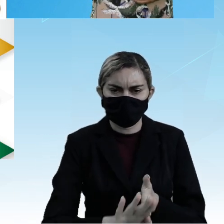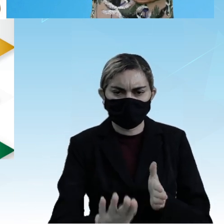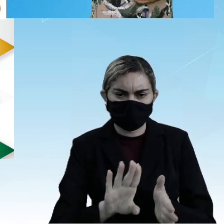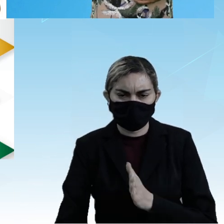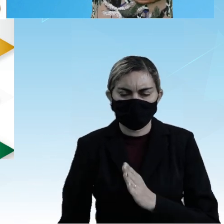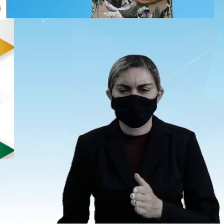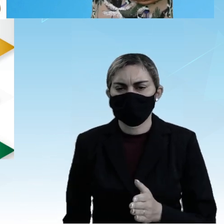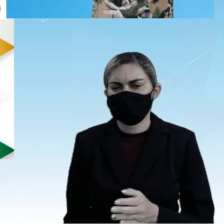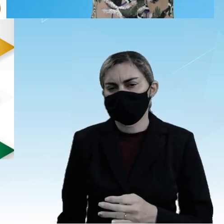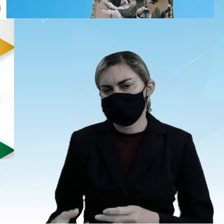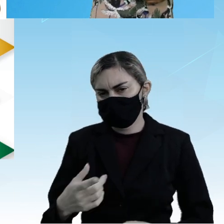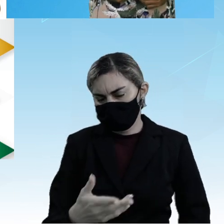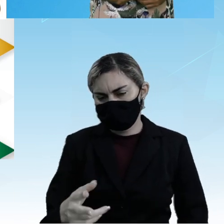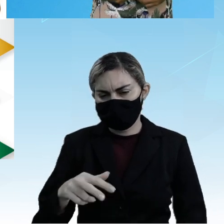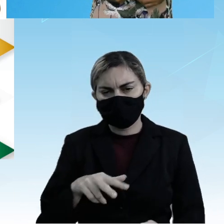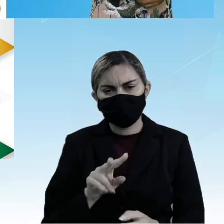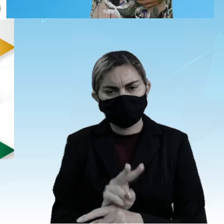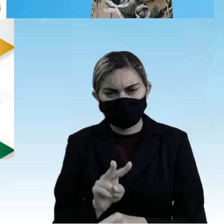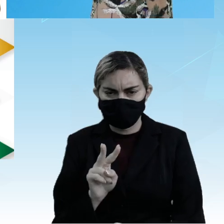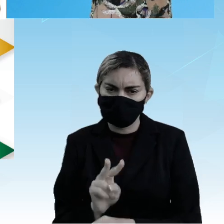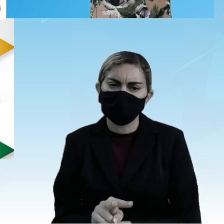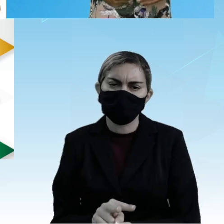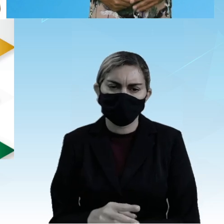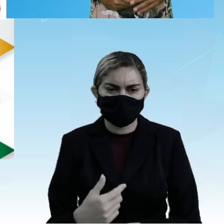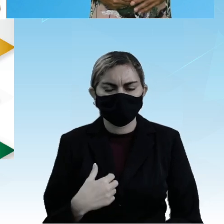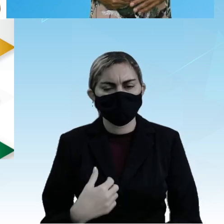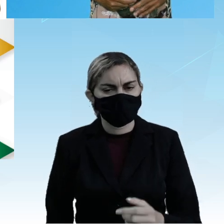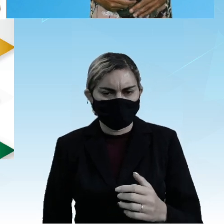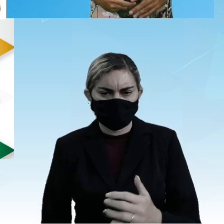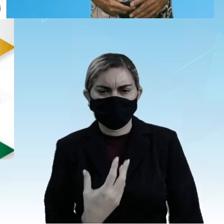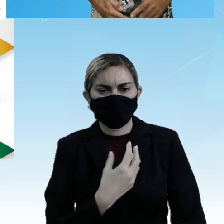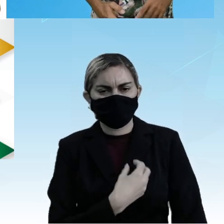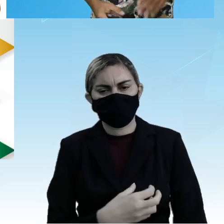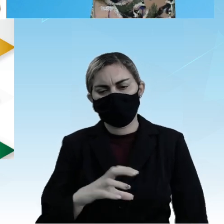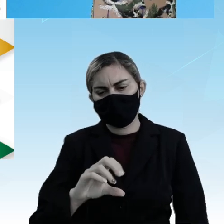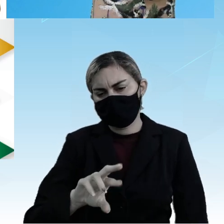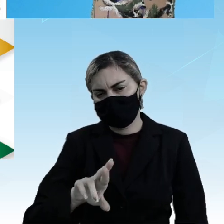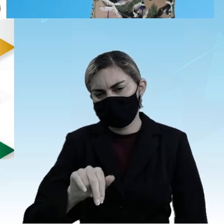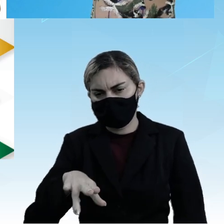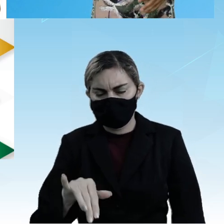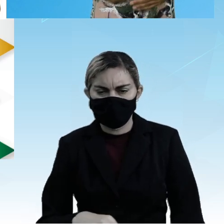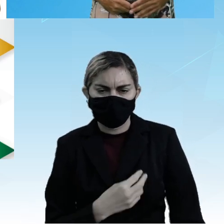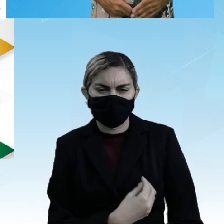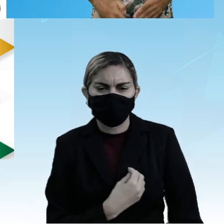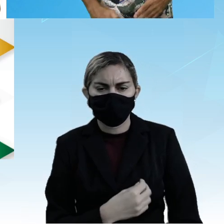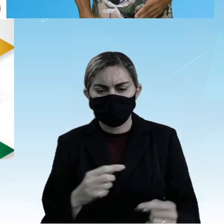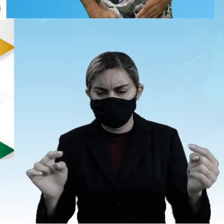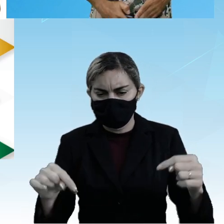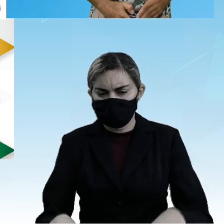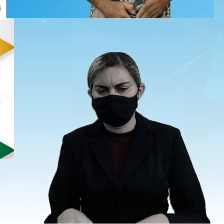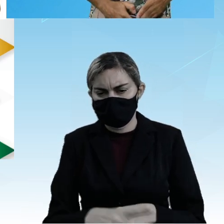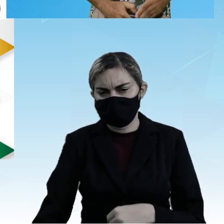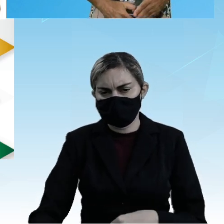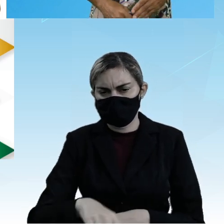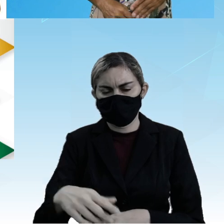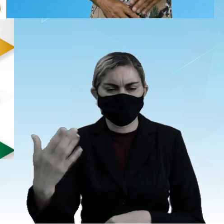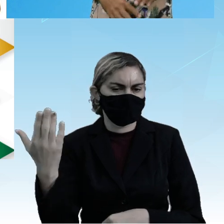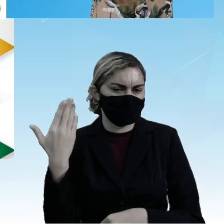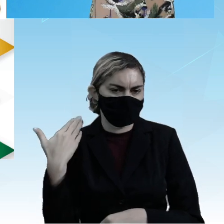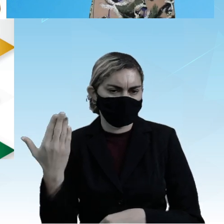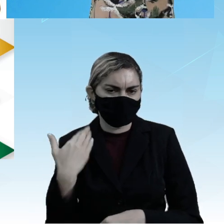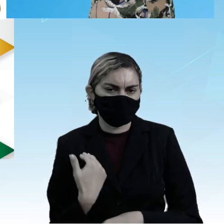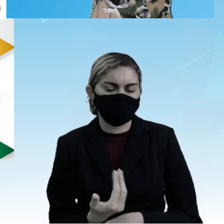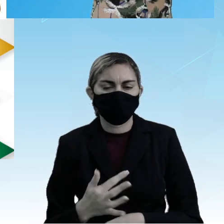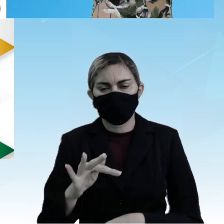ou vestígios preservados da existência de organismos que viveram aqui no nosso passado.